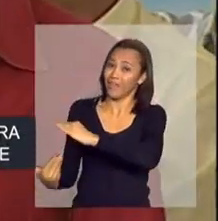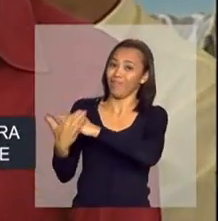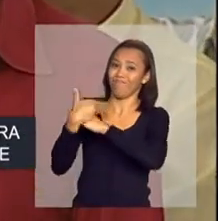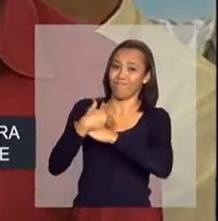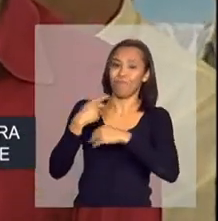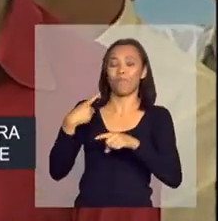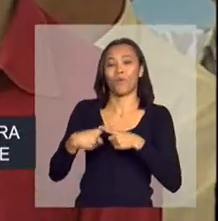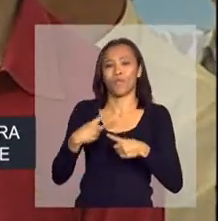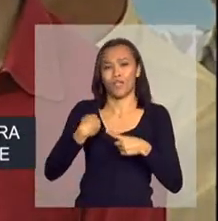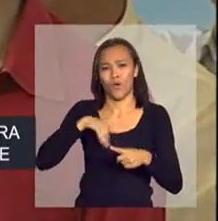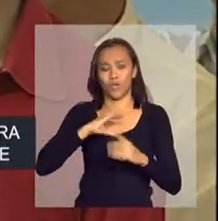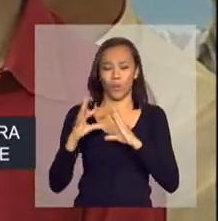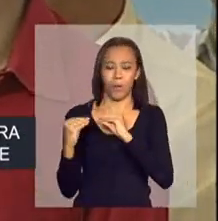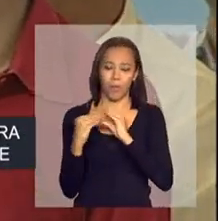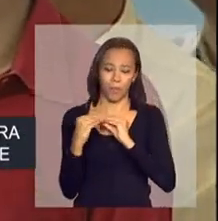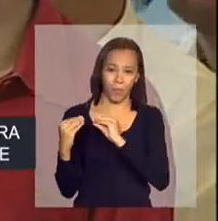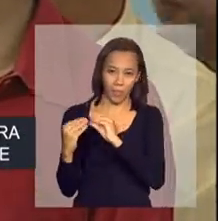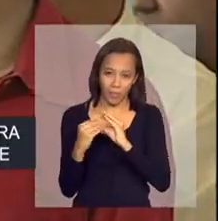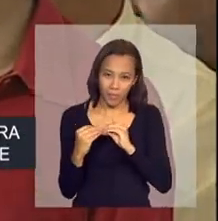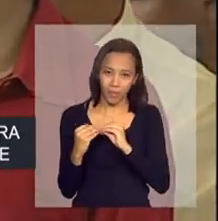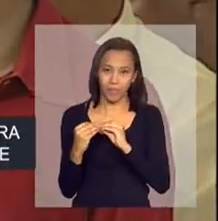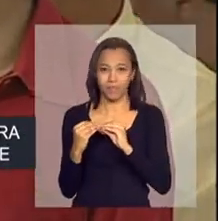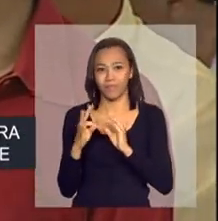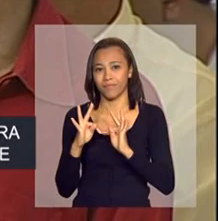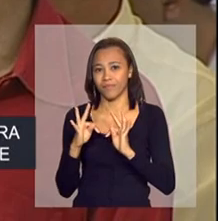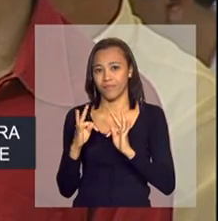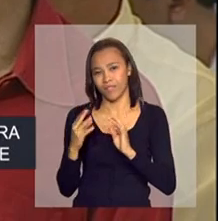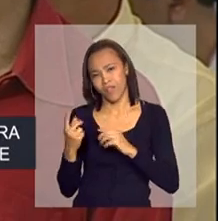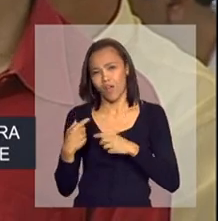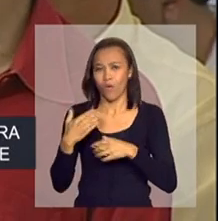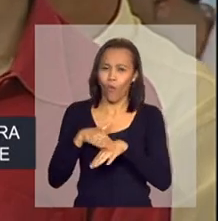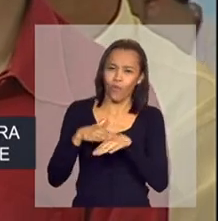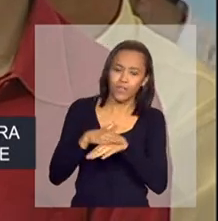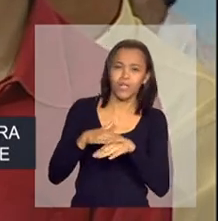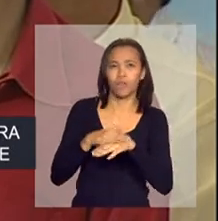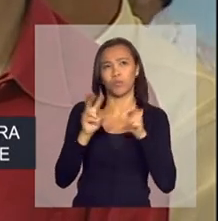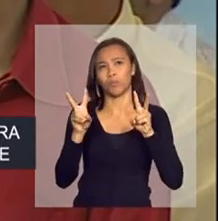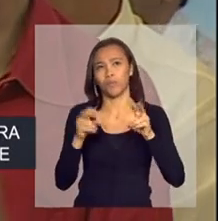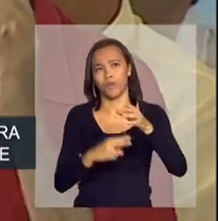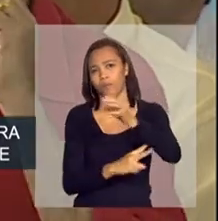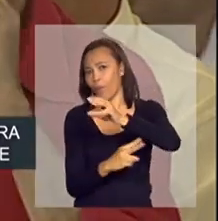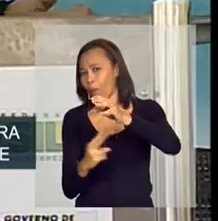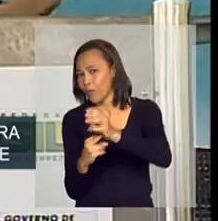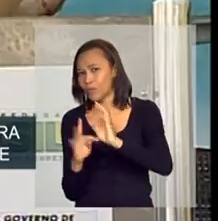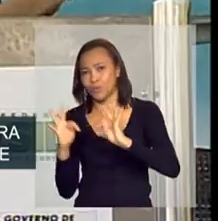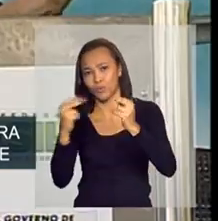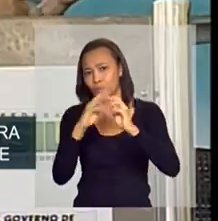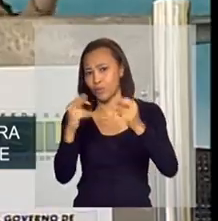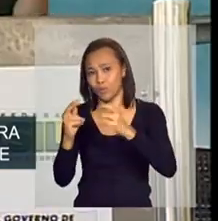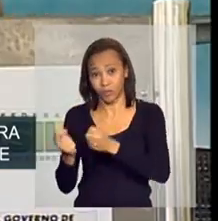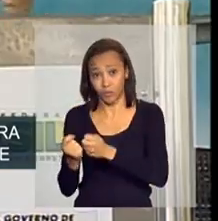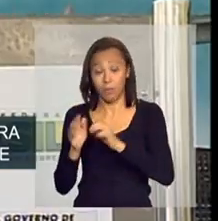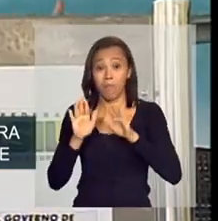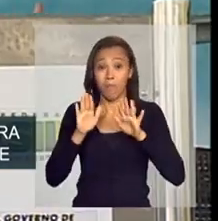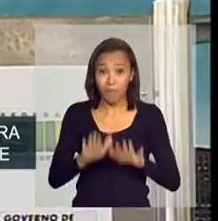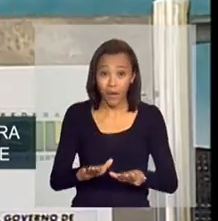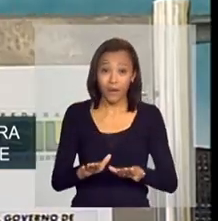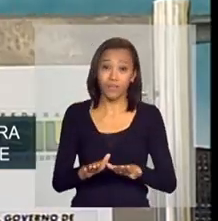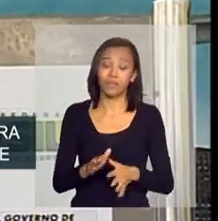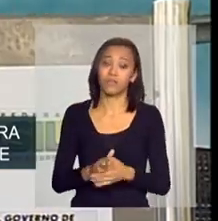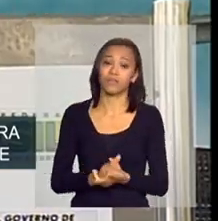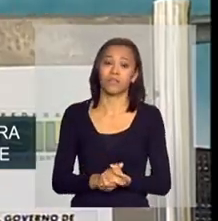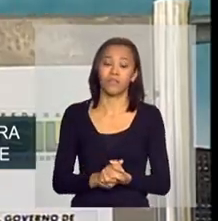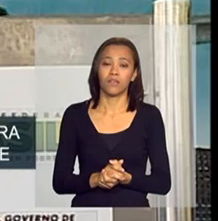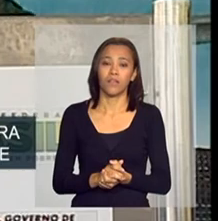nós conversamos uma parte, fazemos tudo, discutimos ponte, tudo que tem, Carnalita, isso. Mas, além